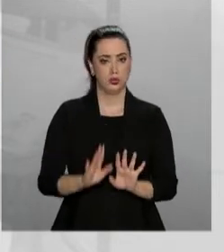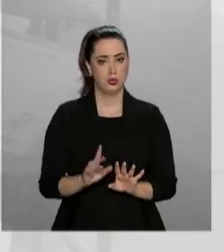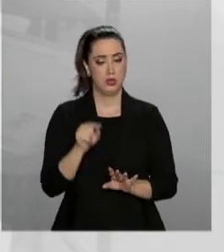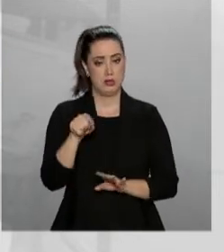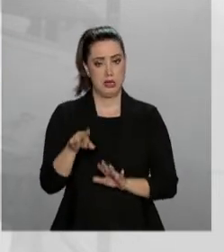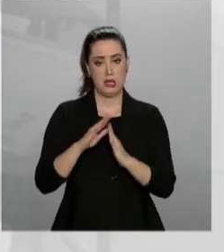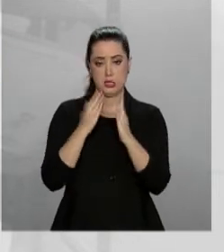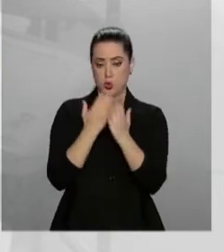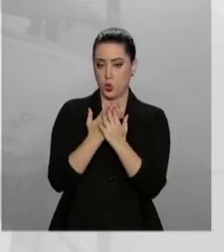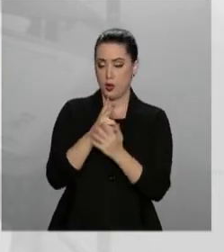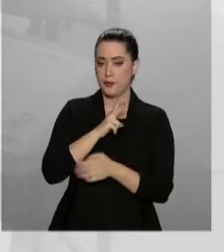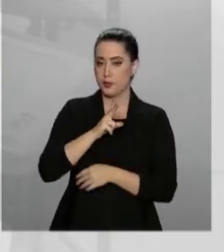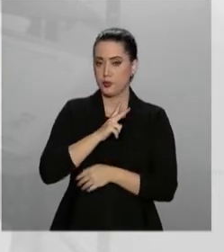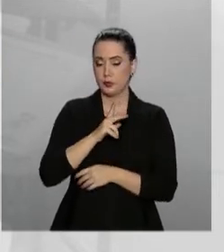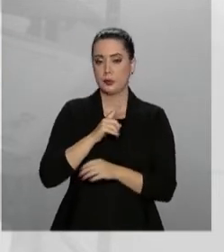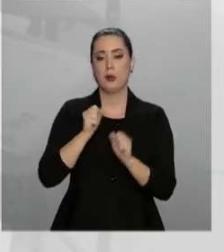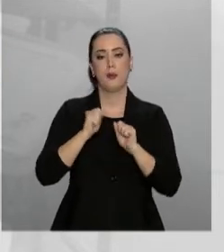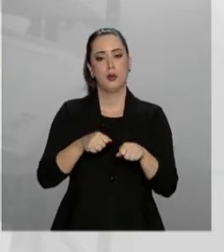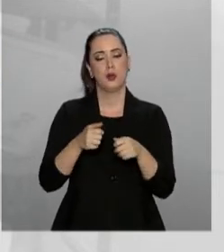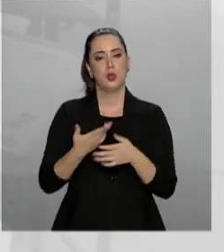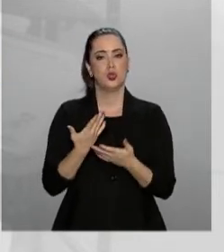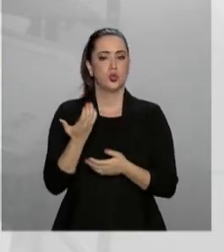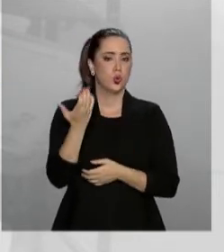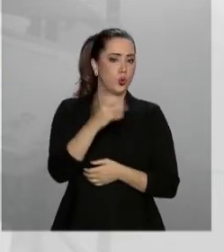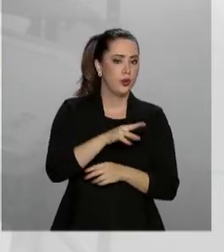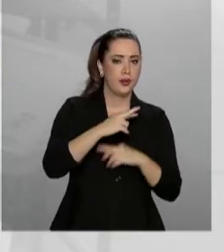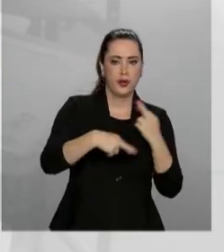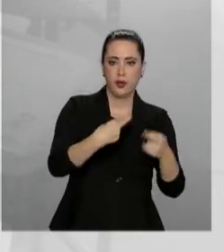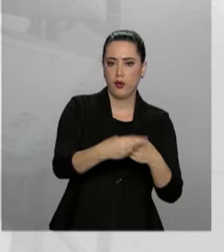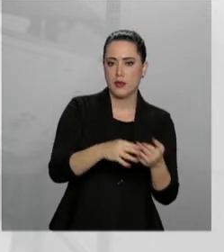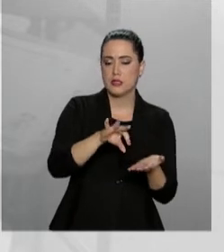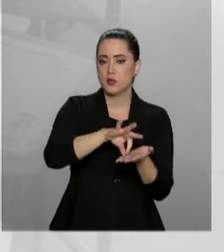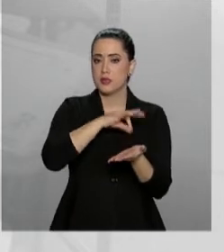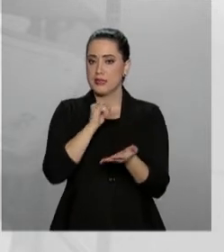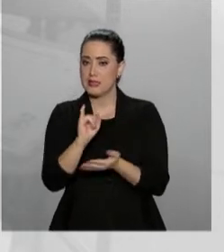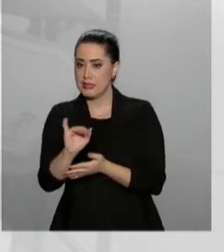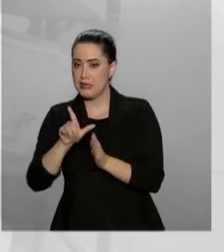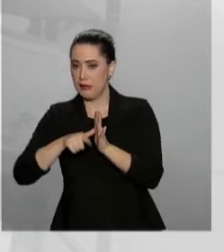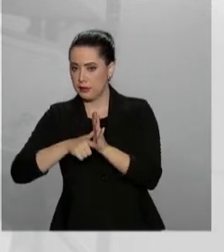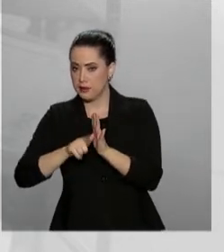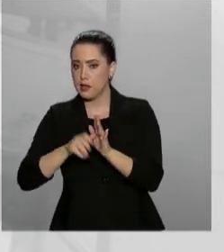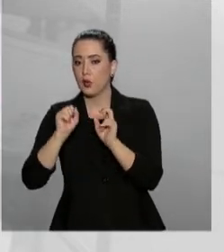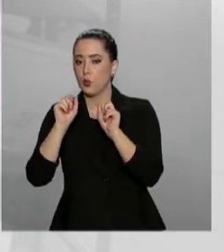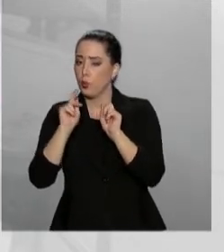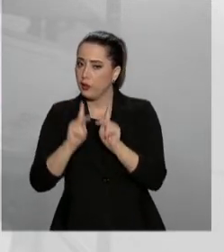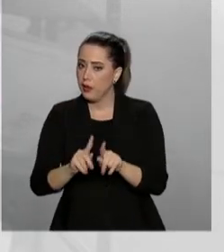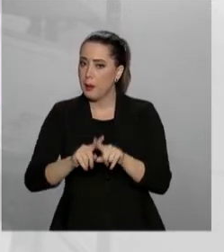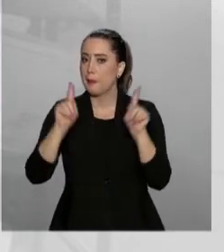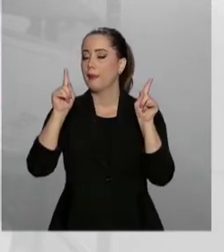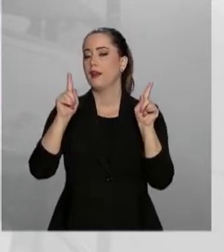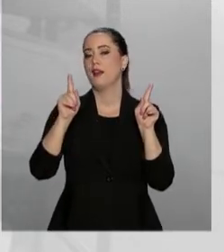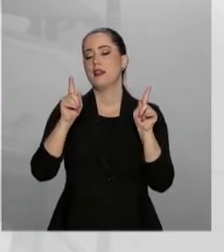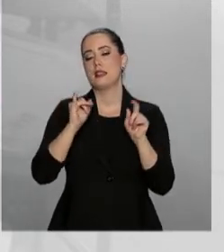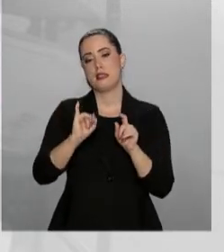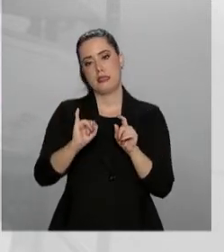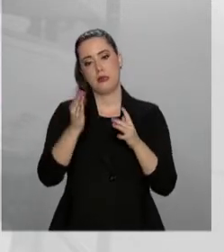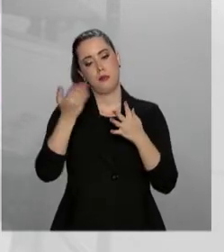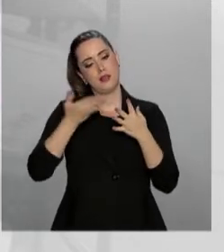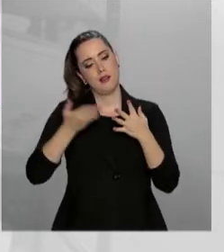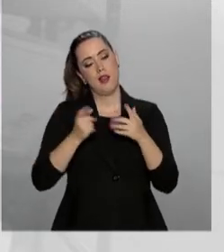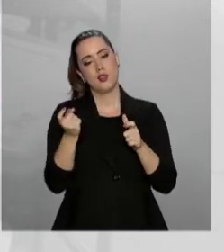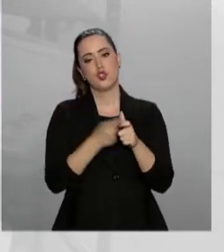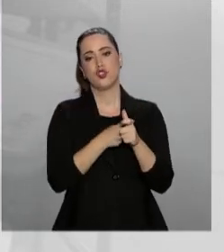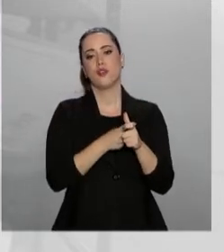As escolas particulares podem recusar a renovação da matrícula se o aluno estiver inadimplente, mas se os pais negociarem a